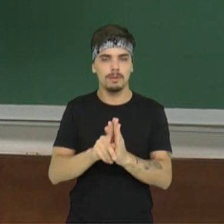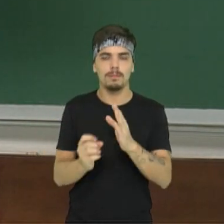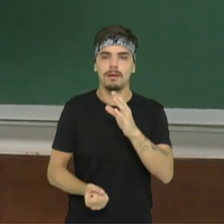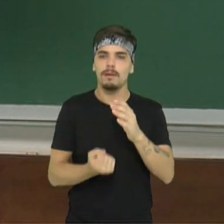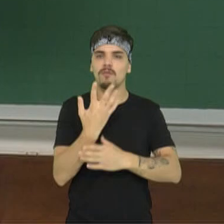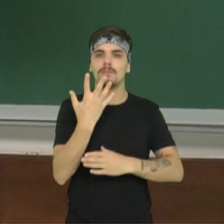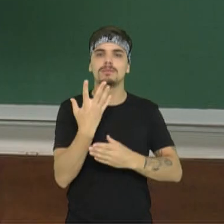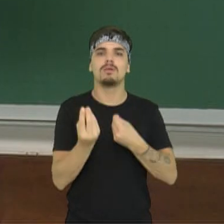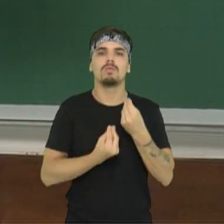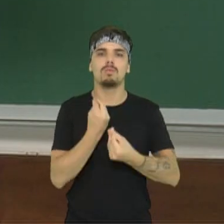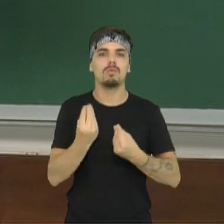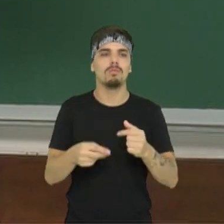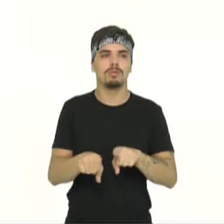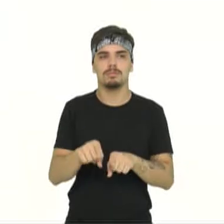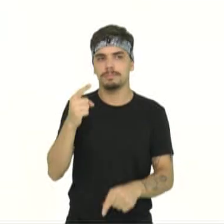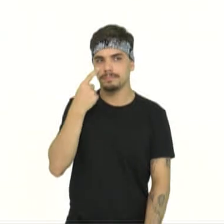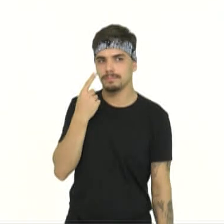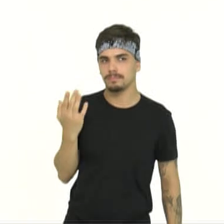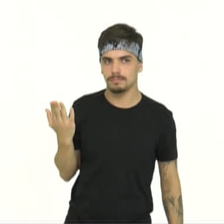formação espacial. Então veja,